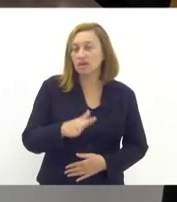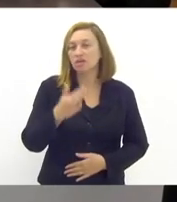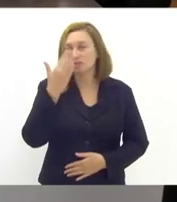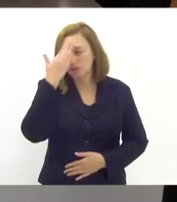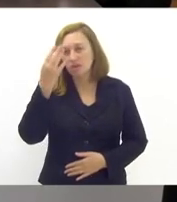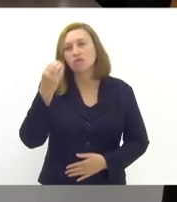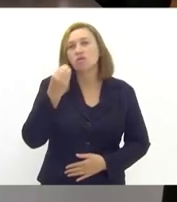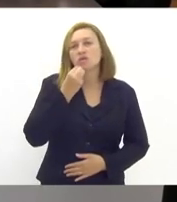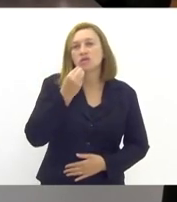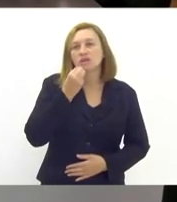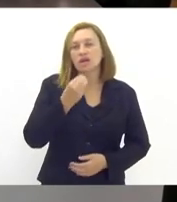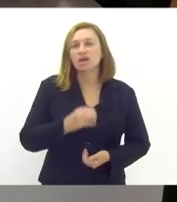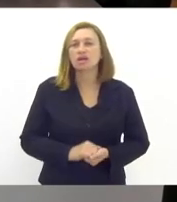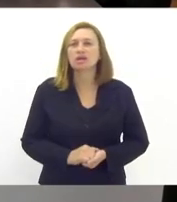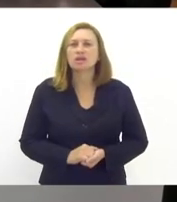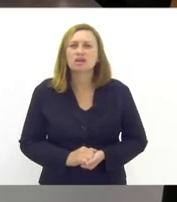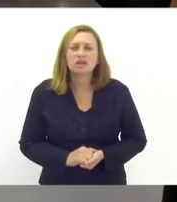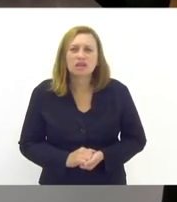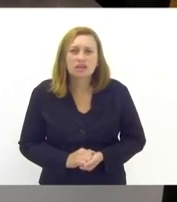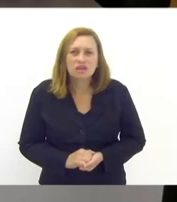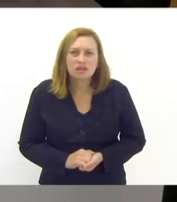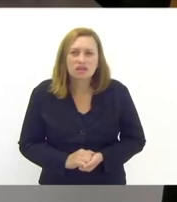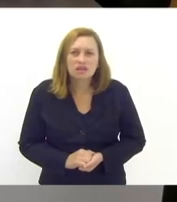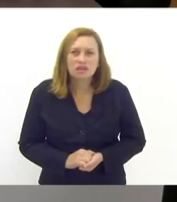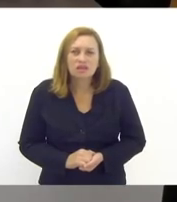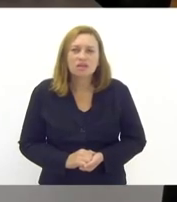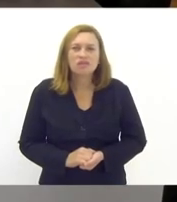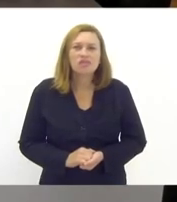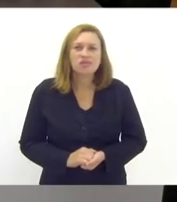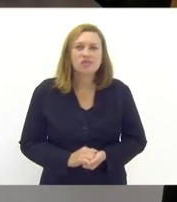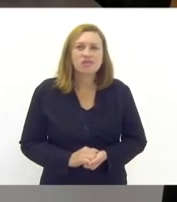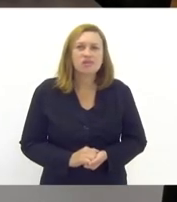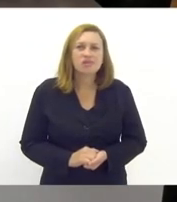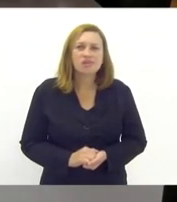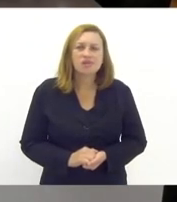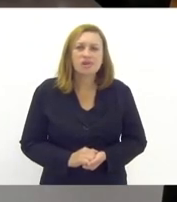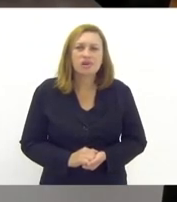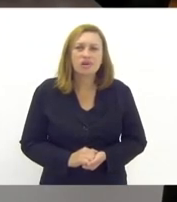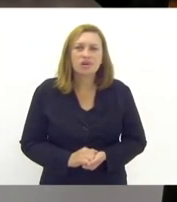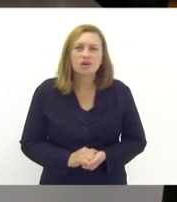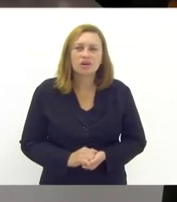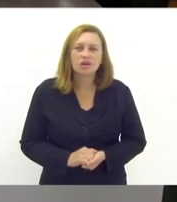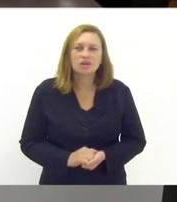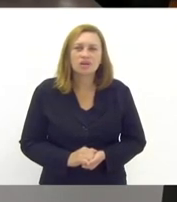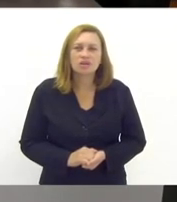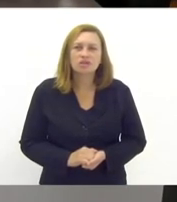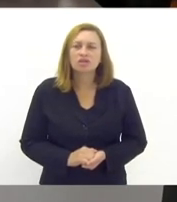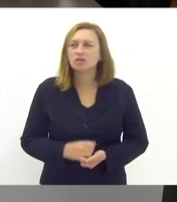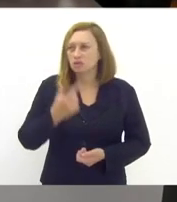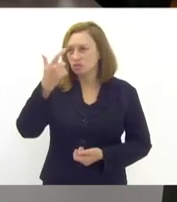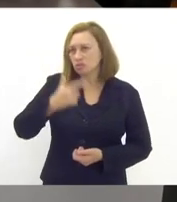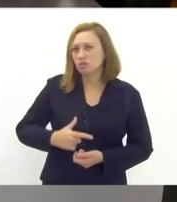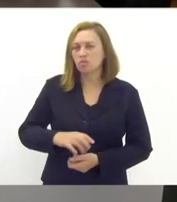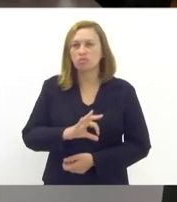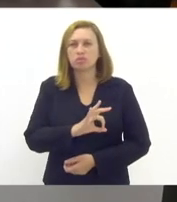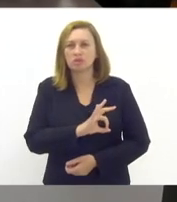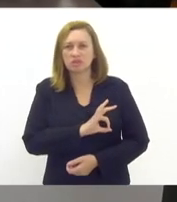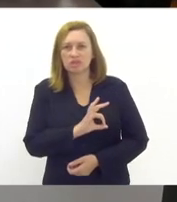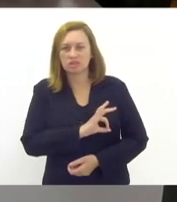Boa tarde. Coronel Ives, a deputada, os relatores, que, embora hoje policial militar,